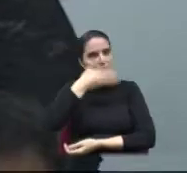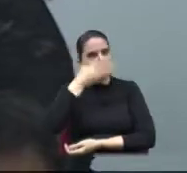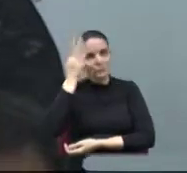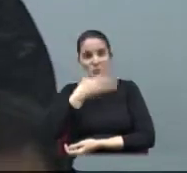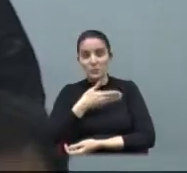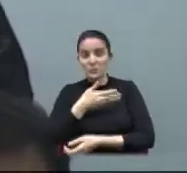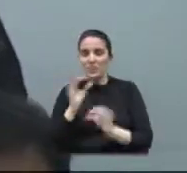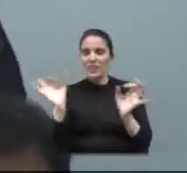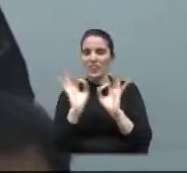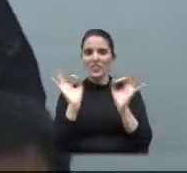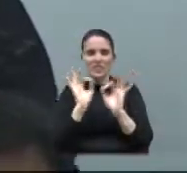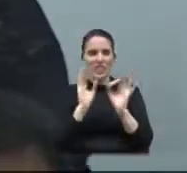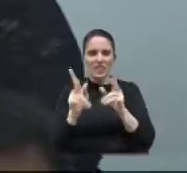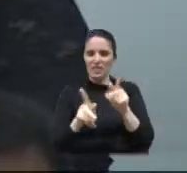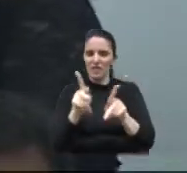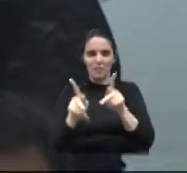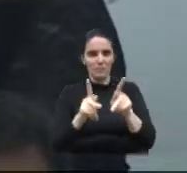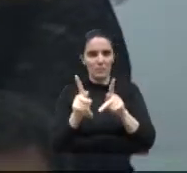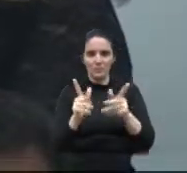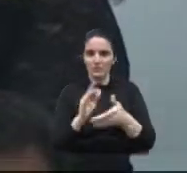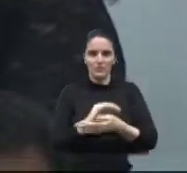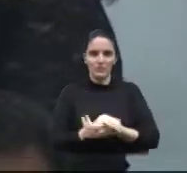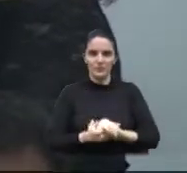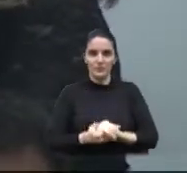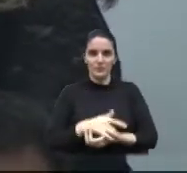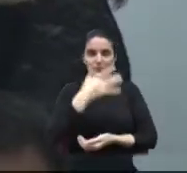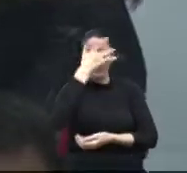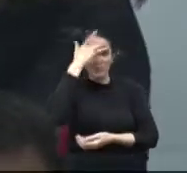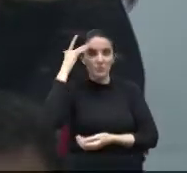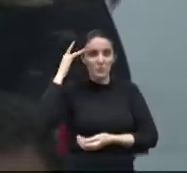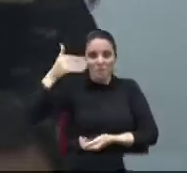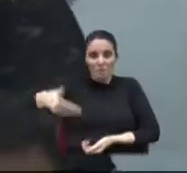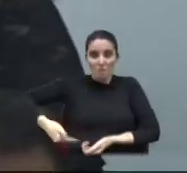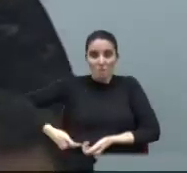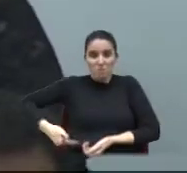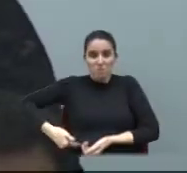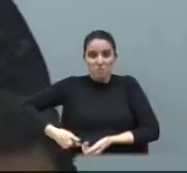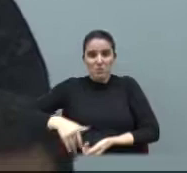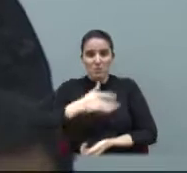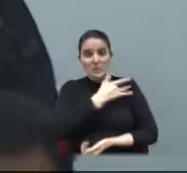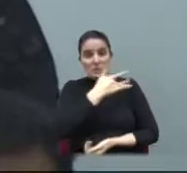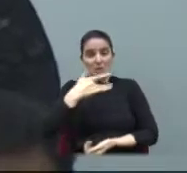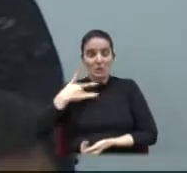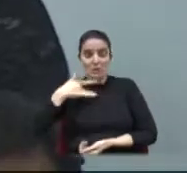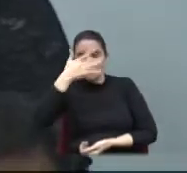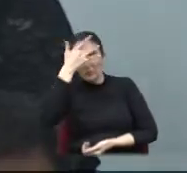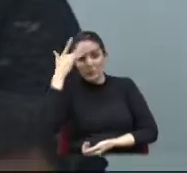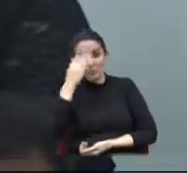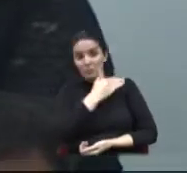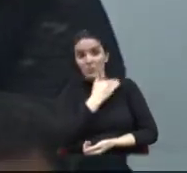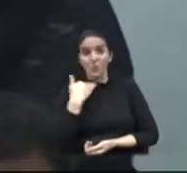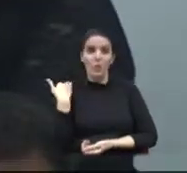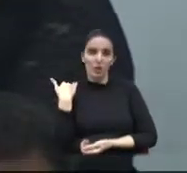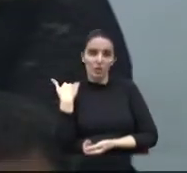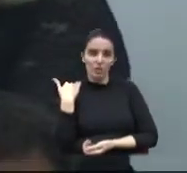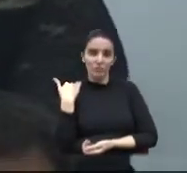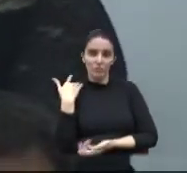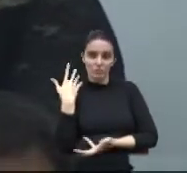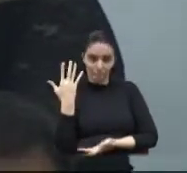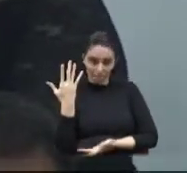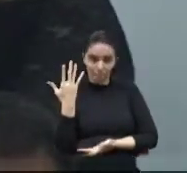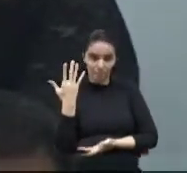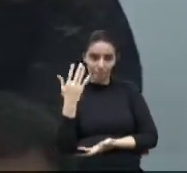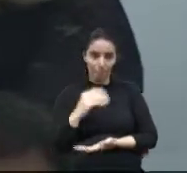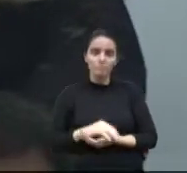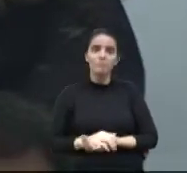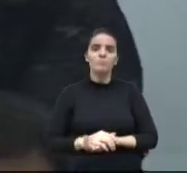nossa população está passando. Tem gente passando fome. Na saúde tem gente morrendo sem visibilidade. Tem gente morrendo